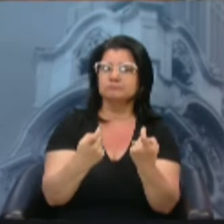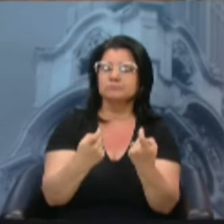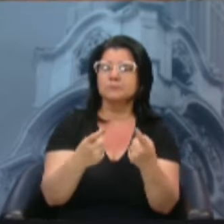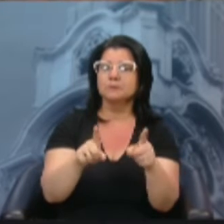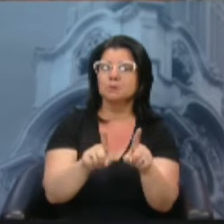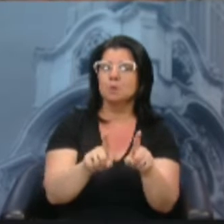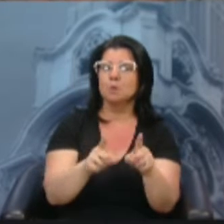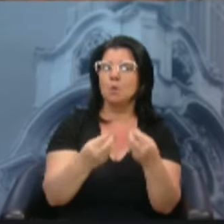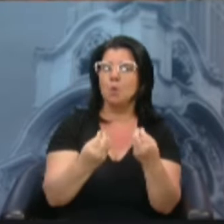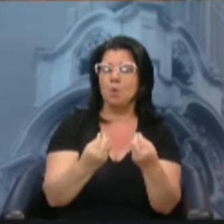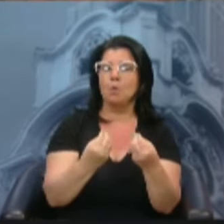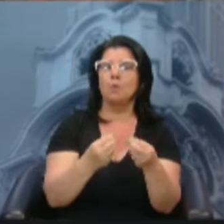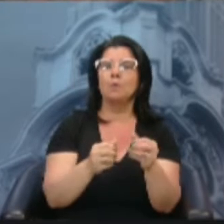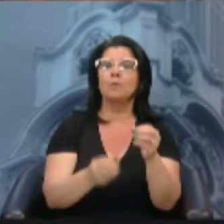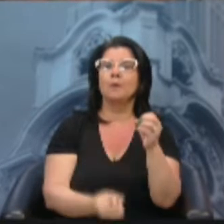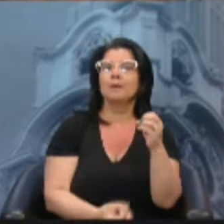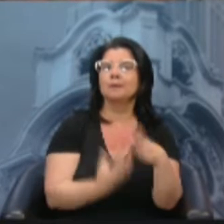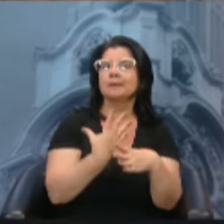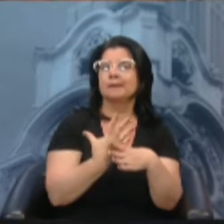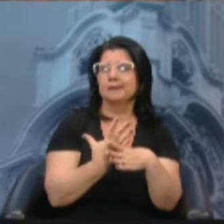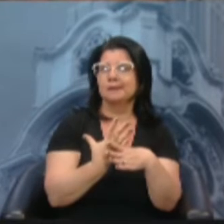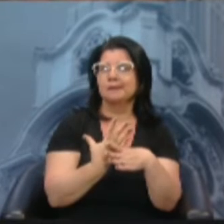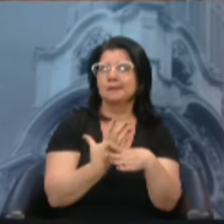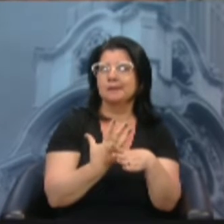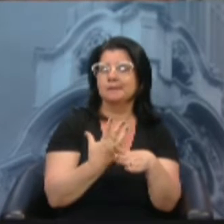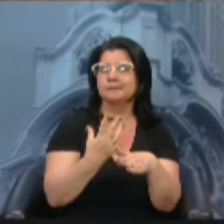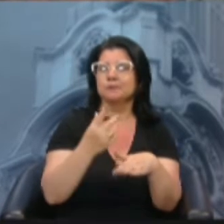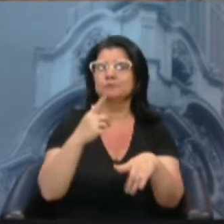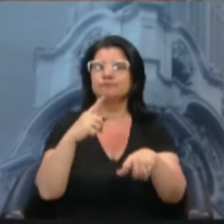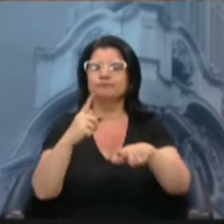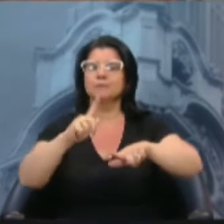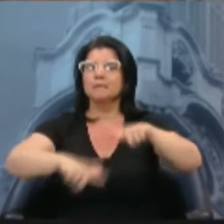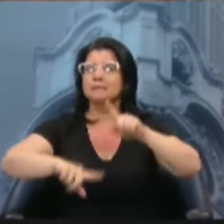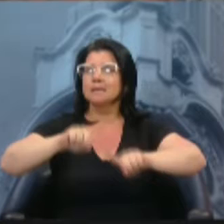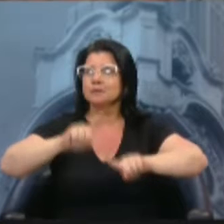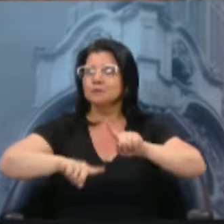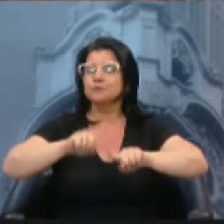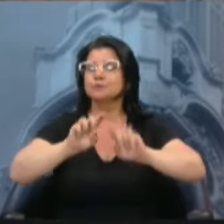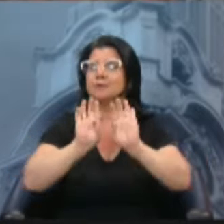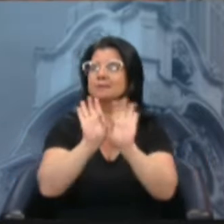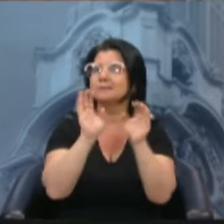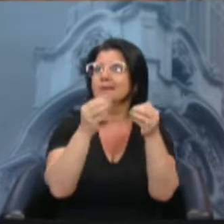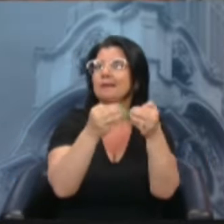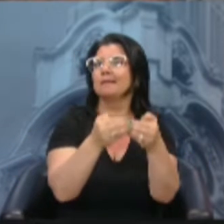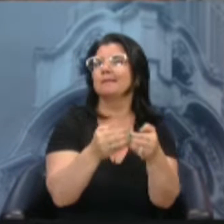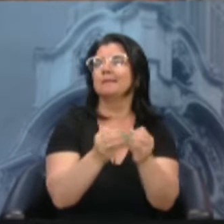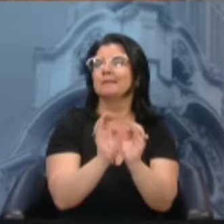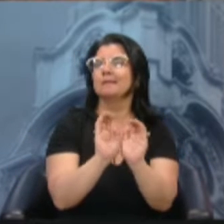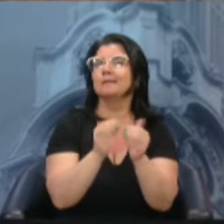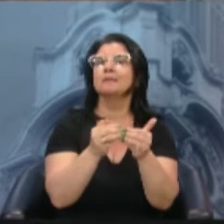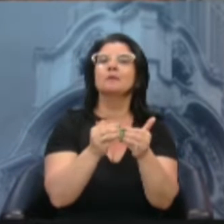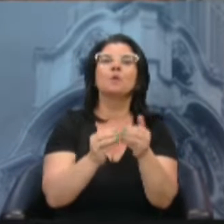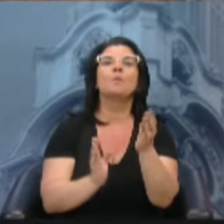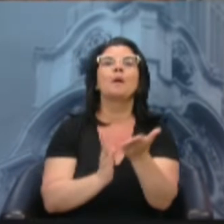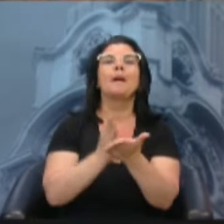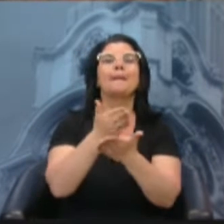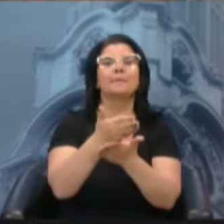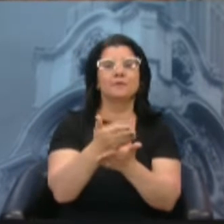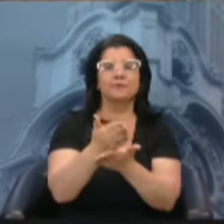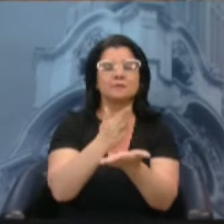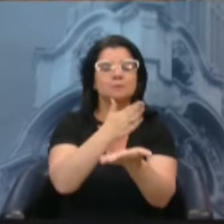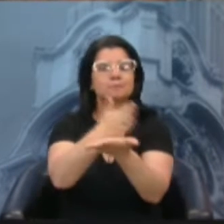a execução das contrapartidas do entorno da arena, quanto, né, para a aprovação do parcelamento do solo